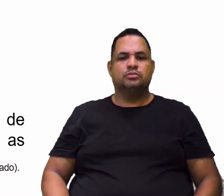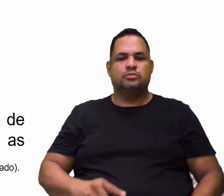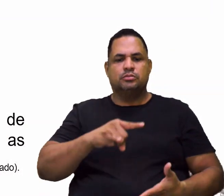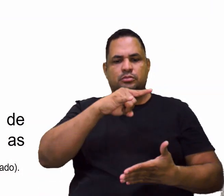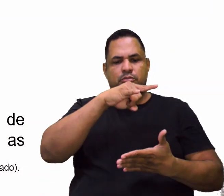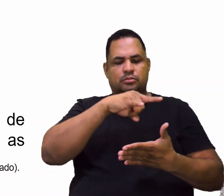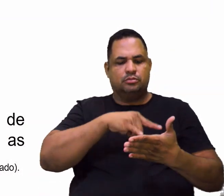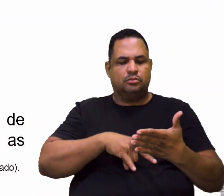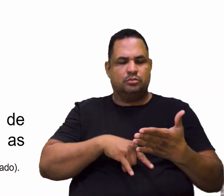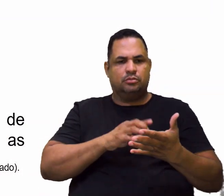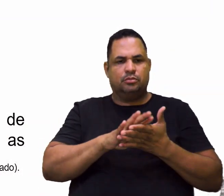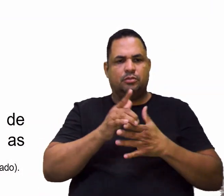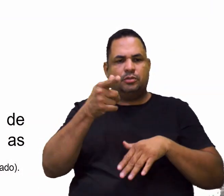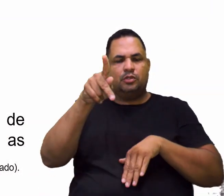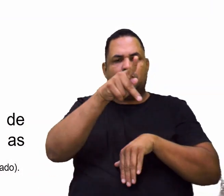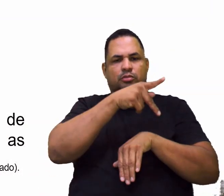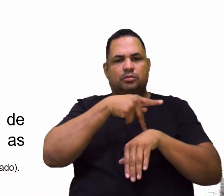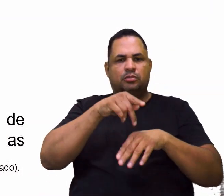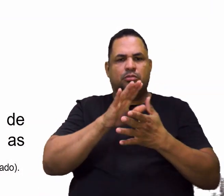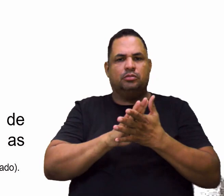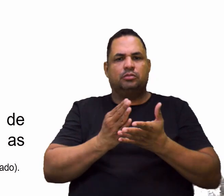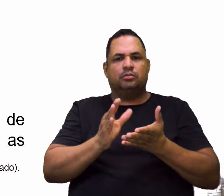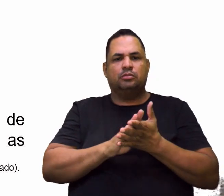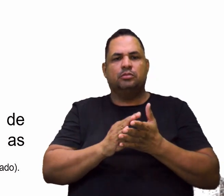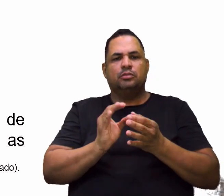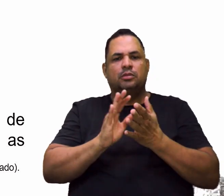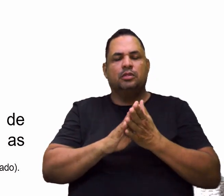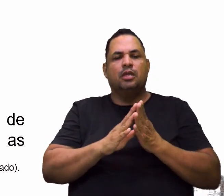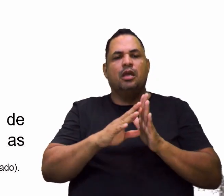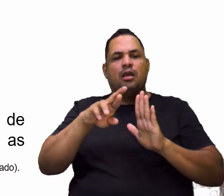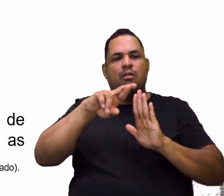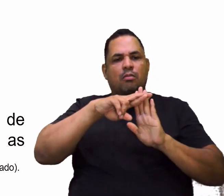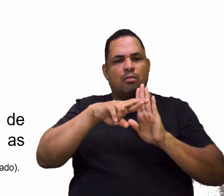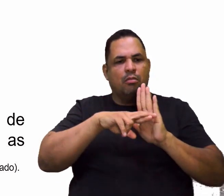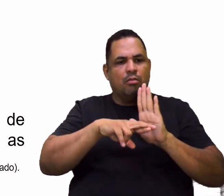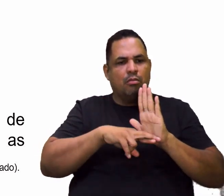Documentos internacionais que regem a questão da sustentabilidade.